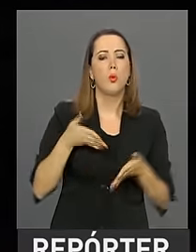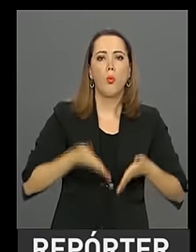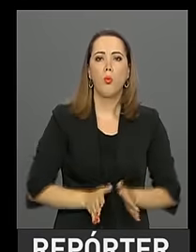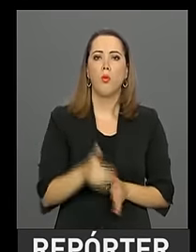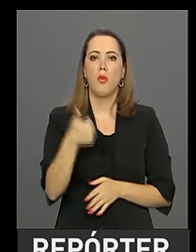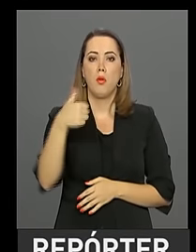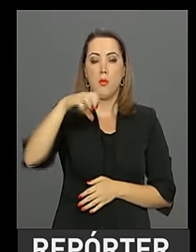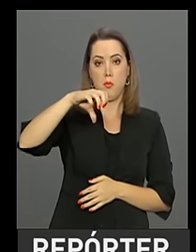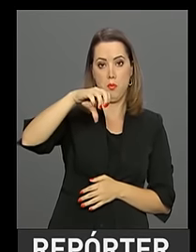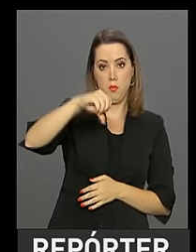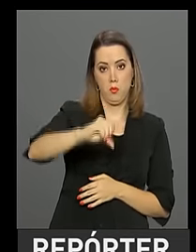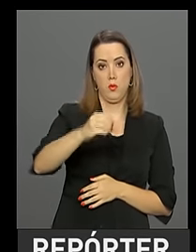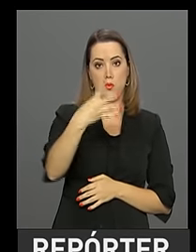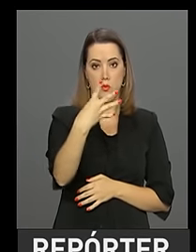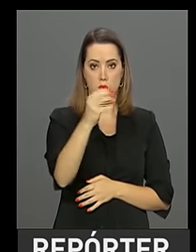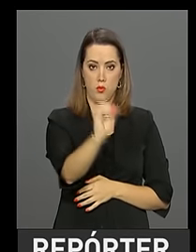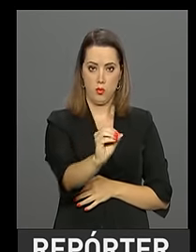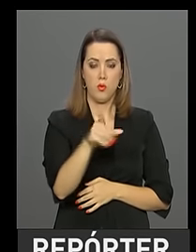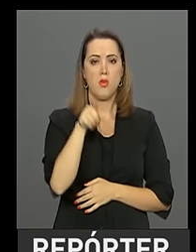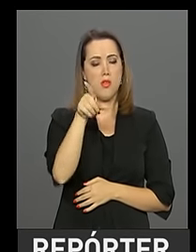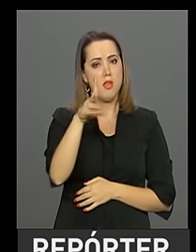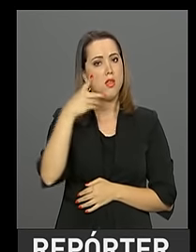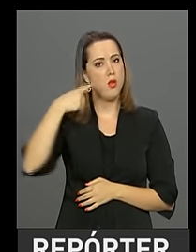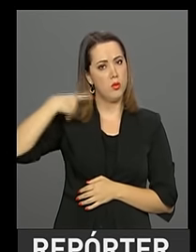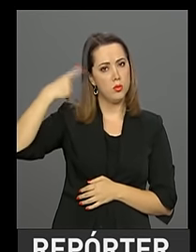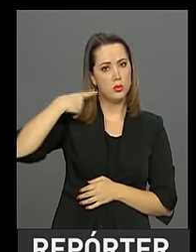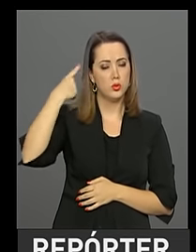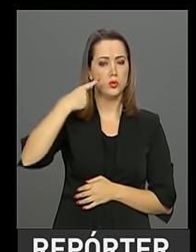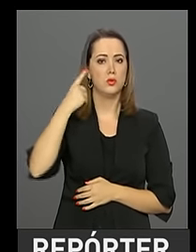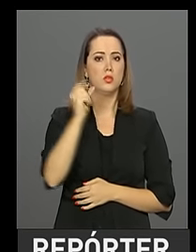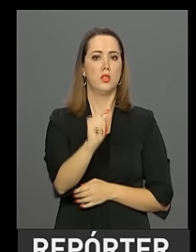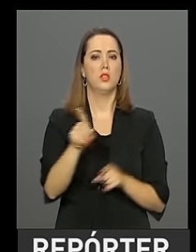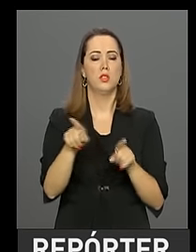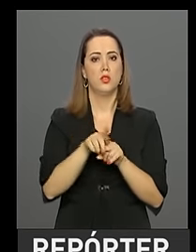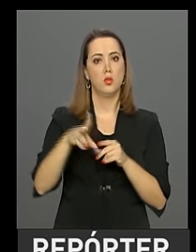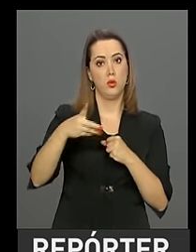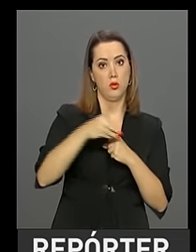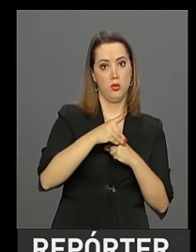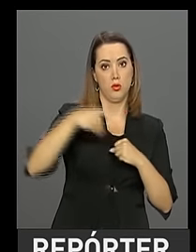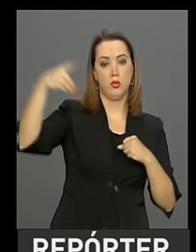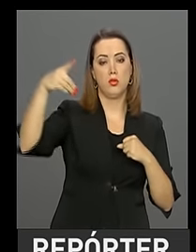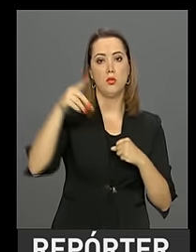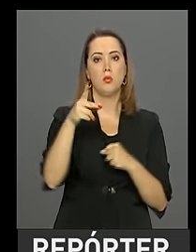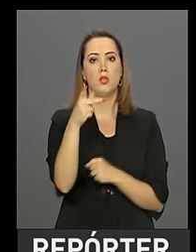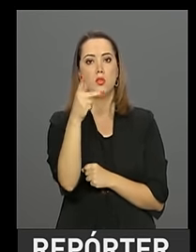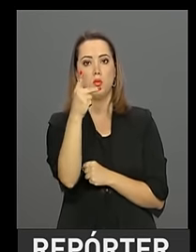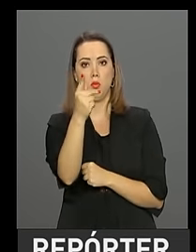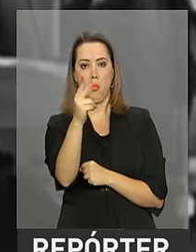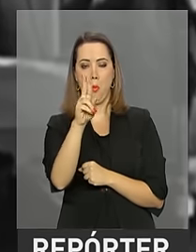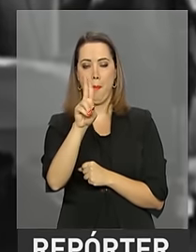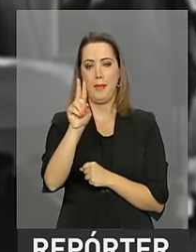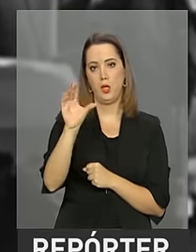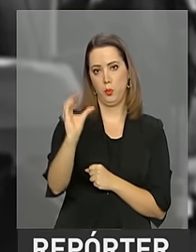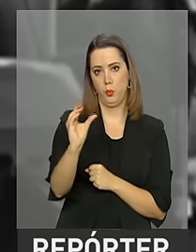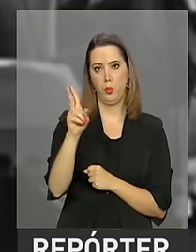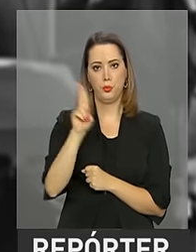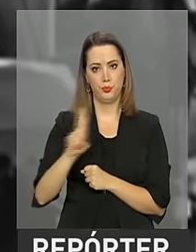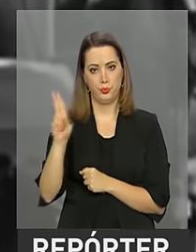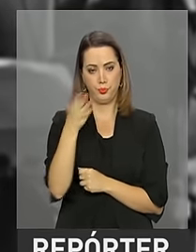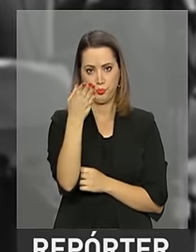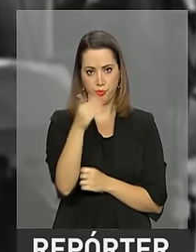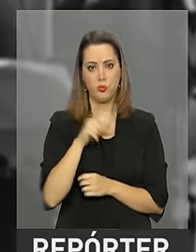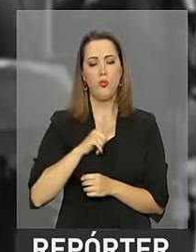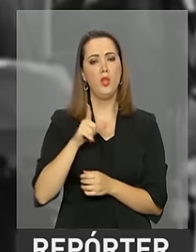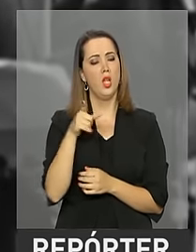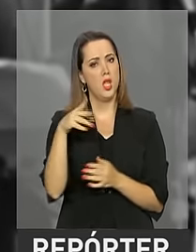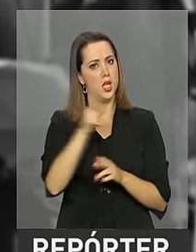formado em direito pela USP tem o título de Doutor pela pontifício Universidade Católica ap PUC de São Paulo professor e autor de livros de